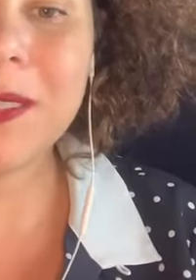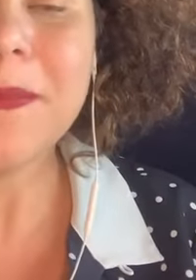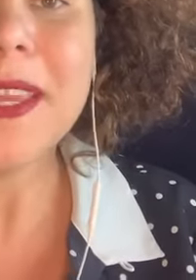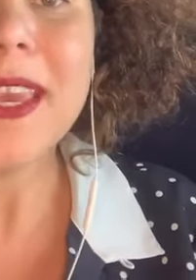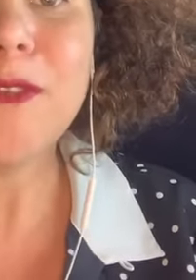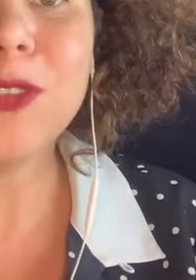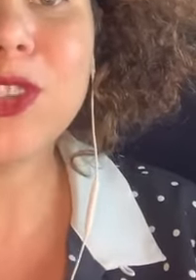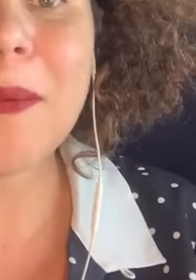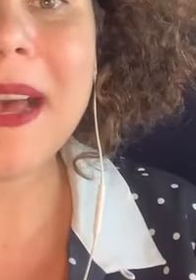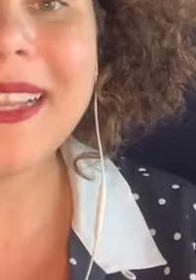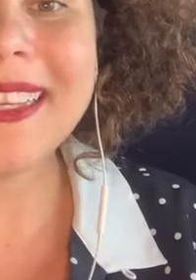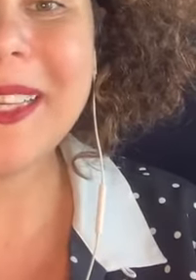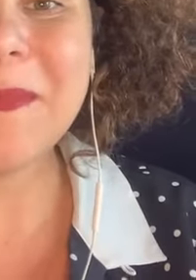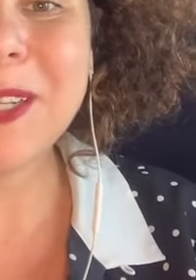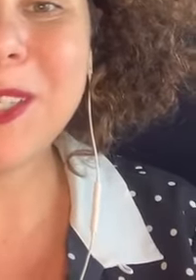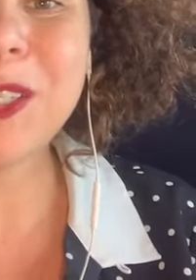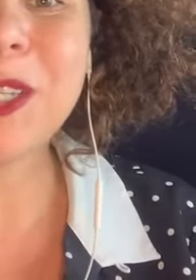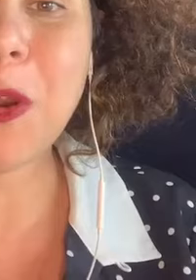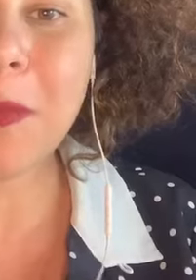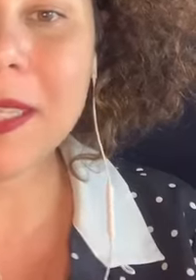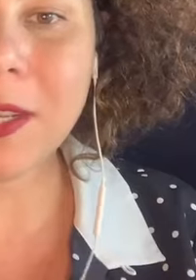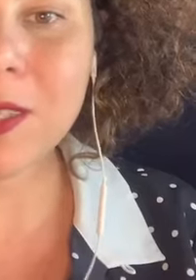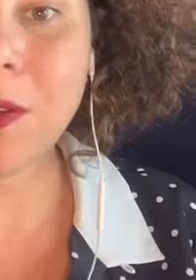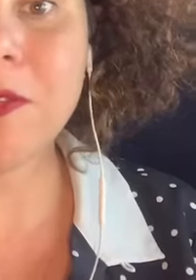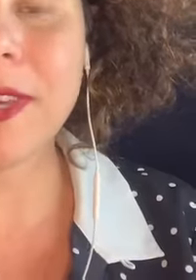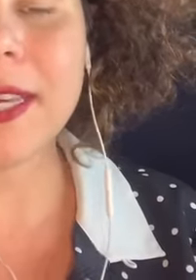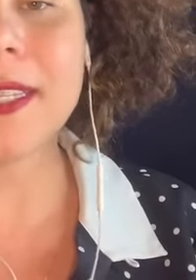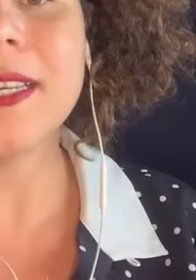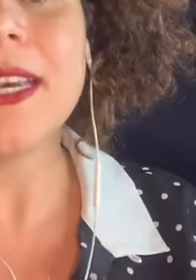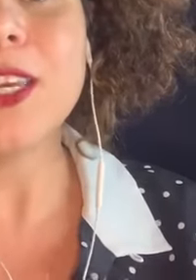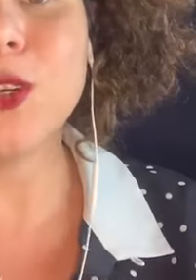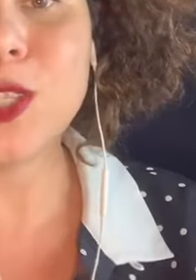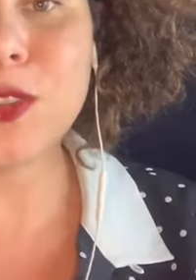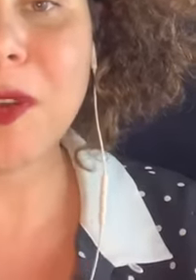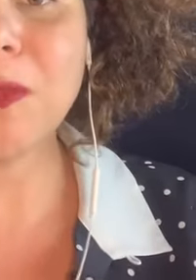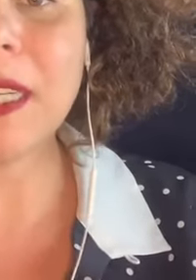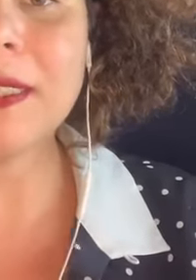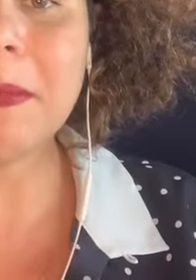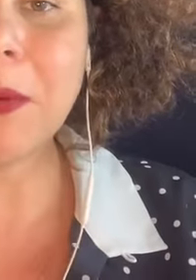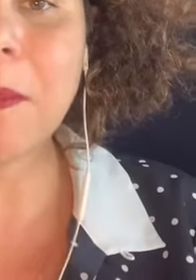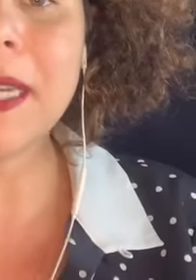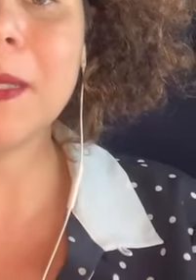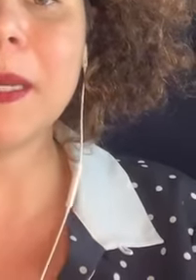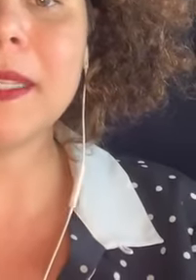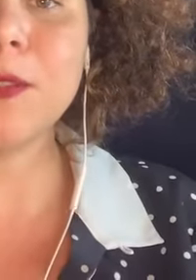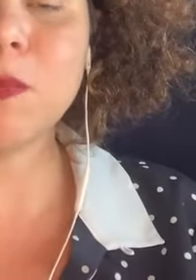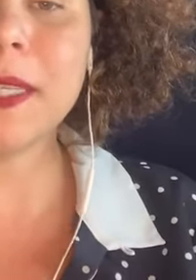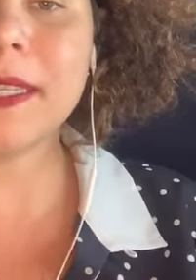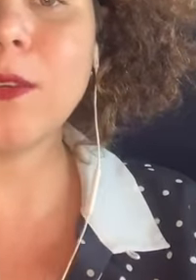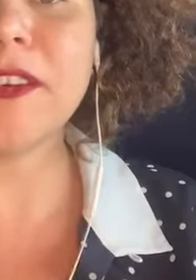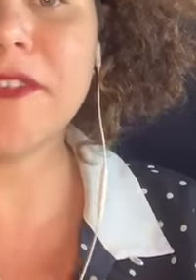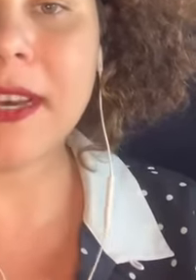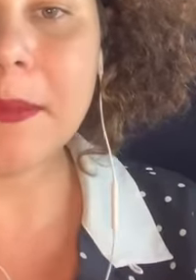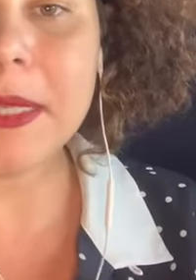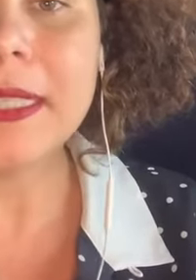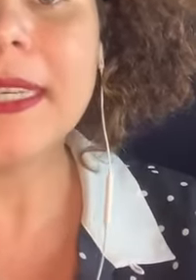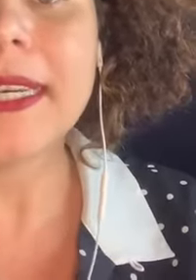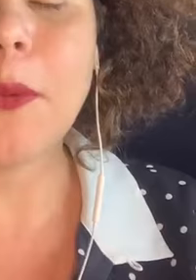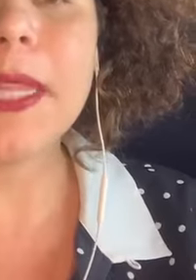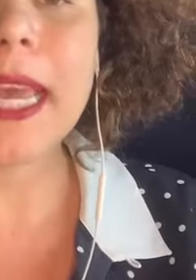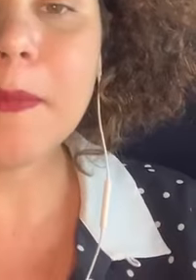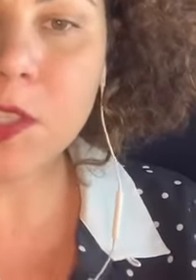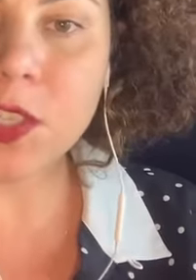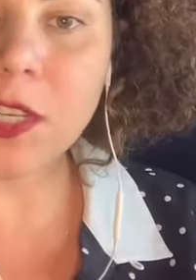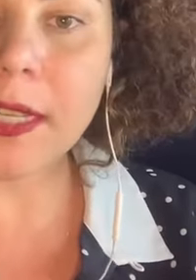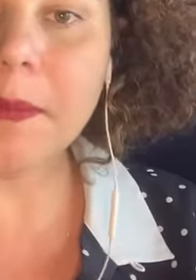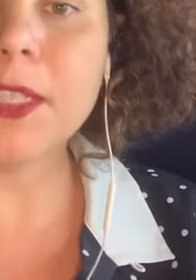uma causa. Eu vou chamá-la aqui para a gente já começar a nossa conversa e hoje a gente vai contar também com a participação especial da Fábia,